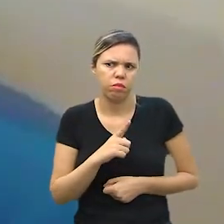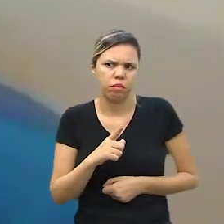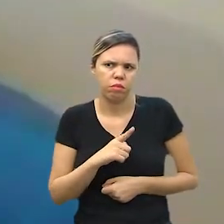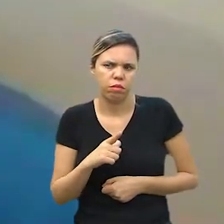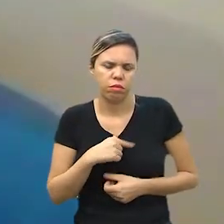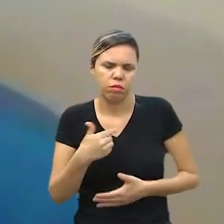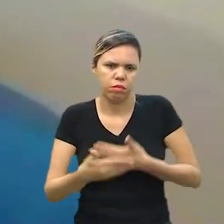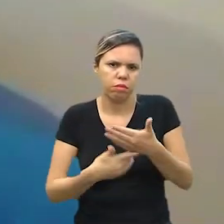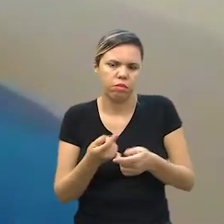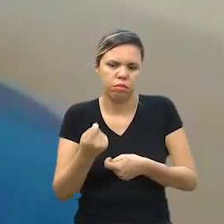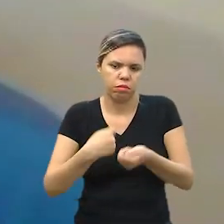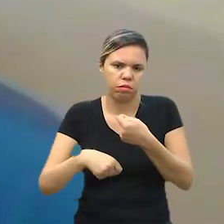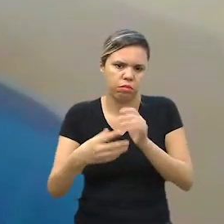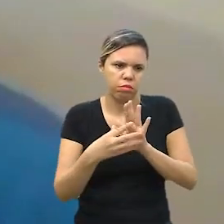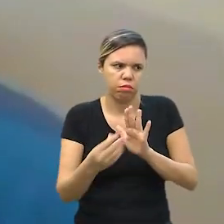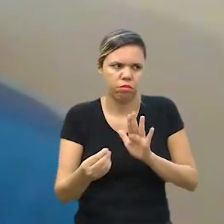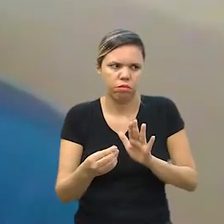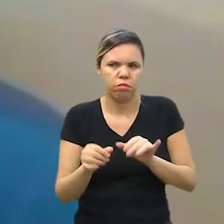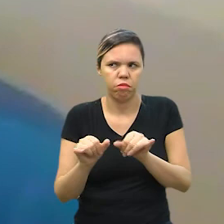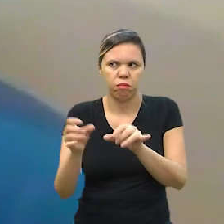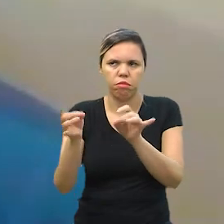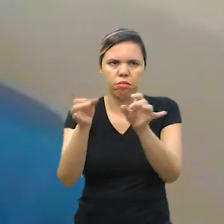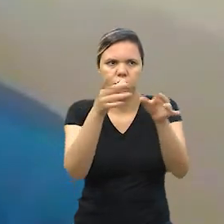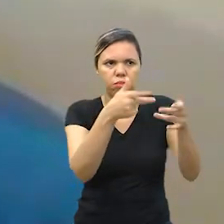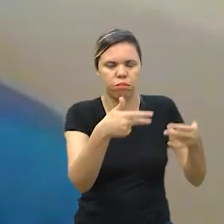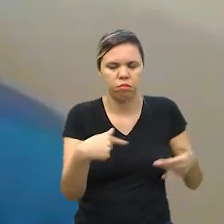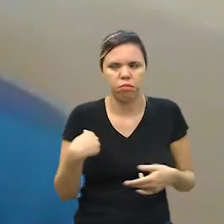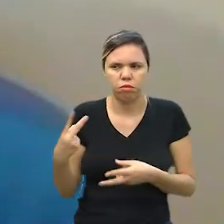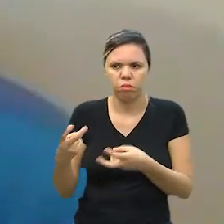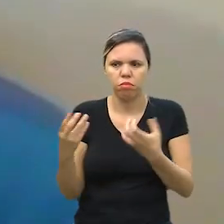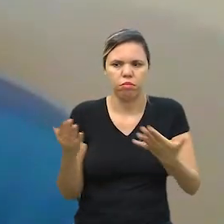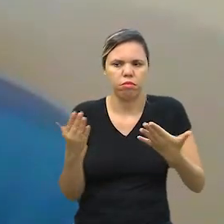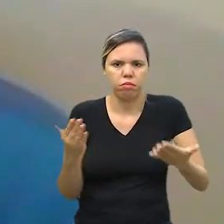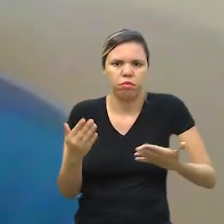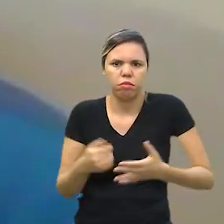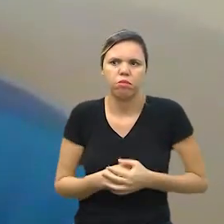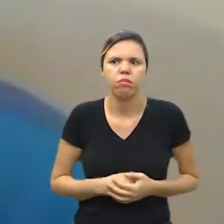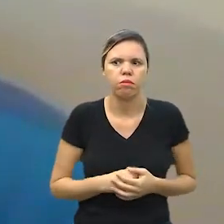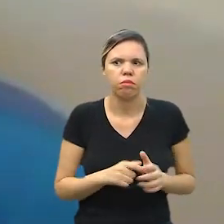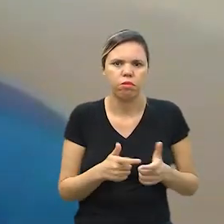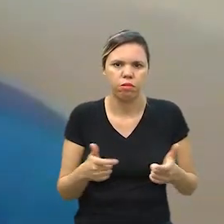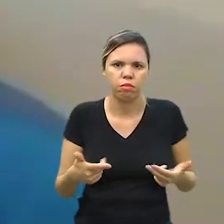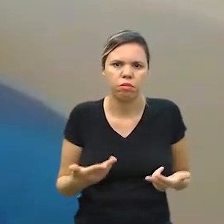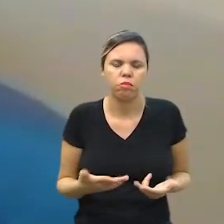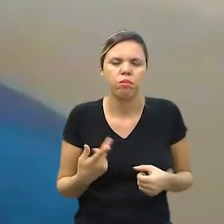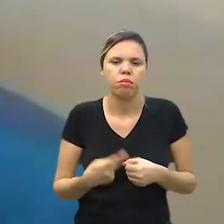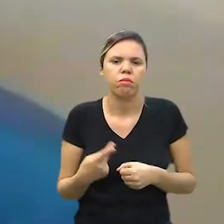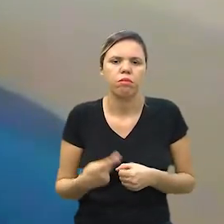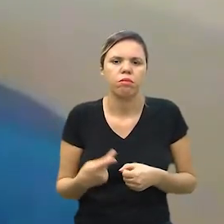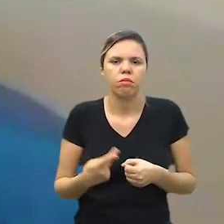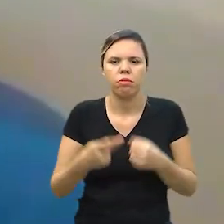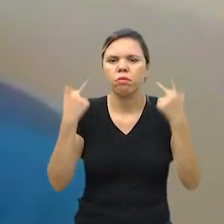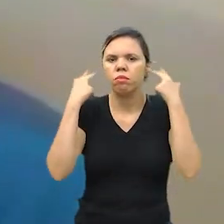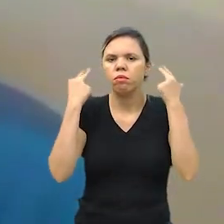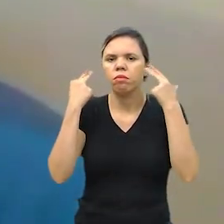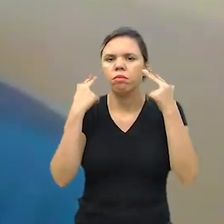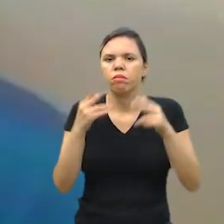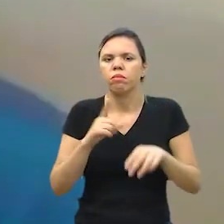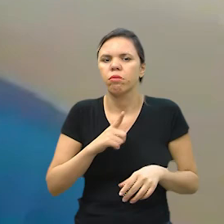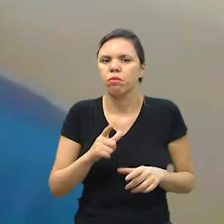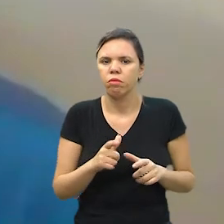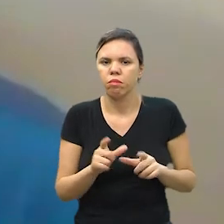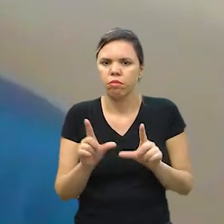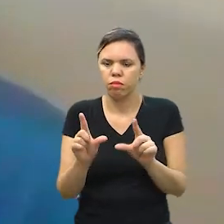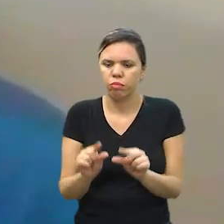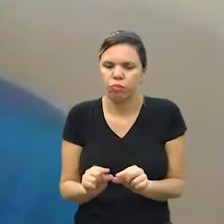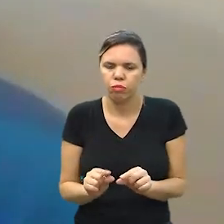gente pega as tendências de mercado, a gente percebe que a gente tem uma demanda muito grande pelos produtos orgânicos, porém